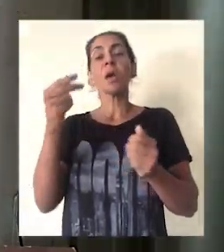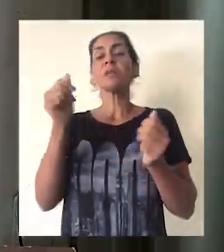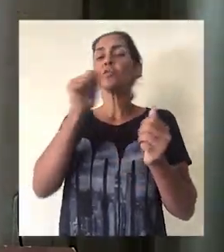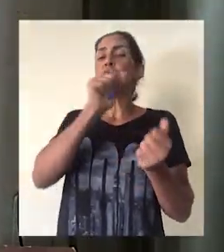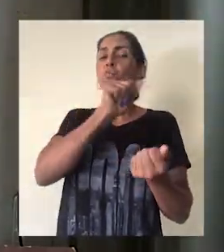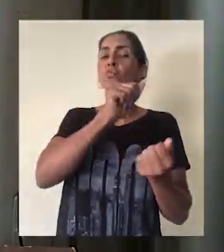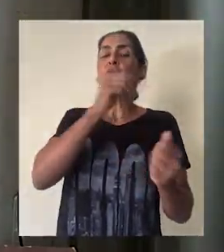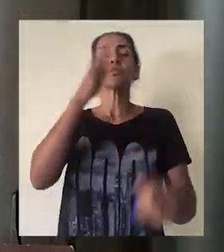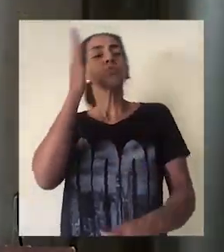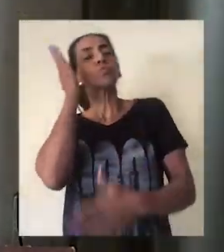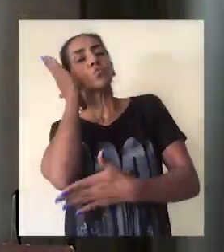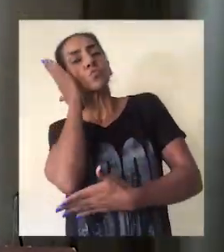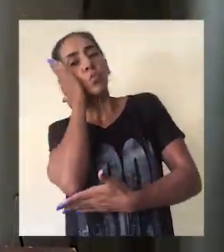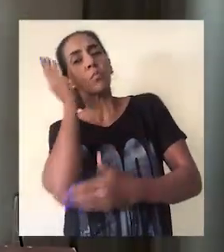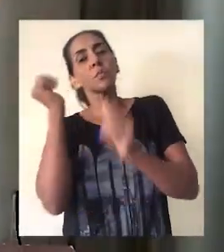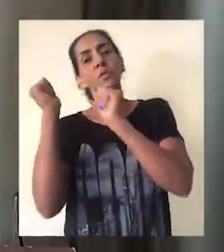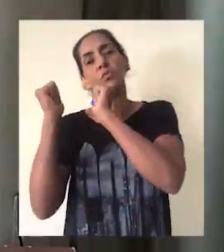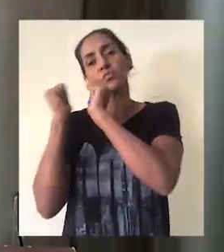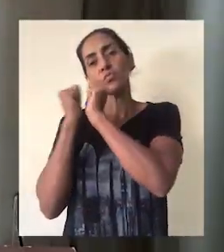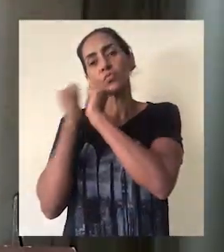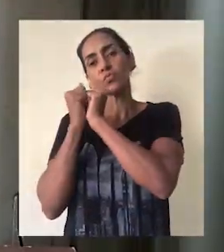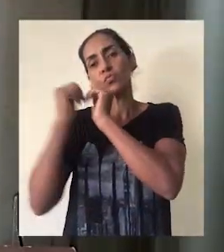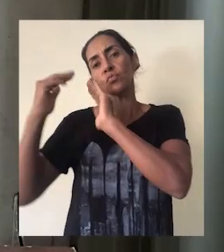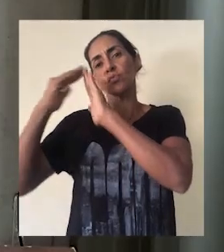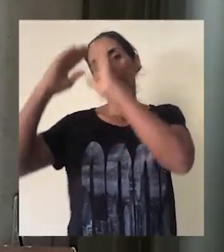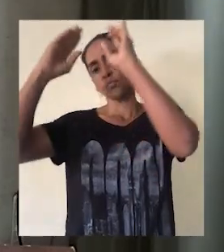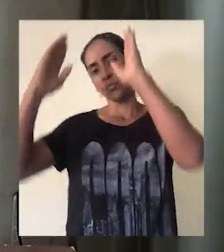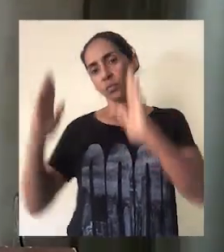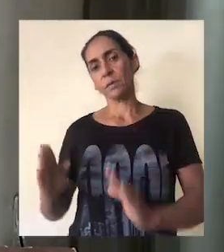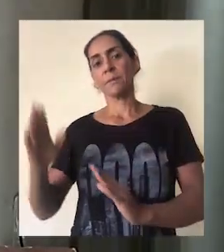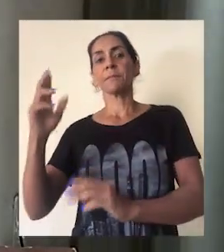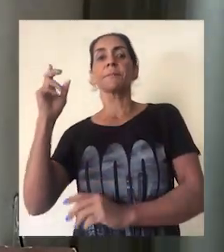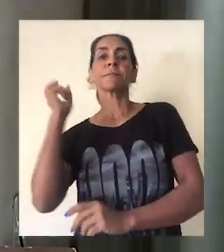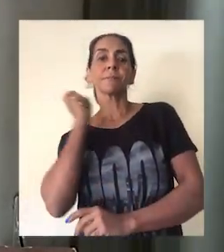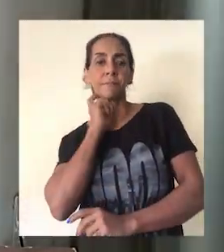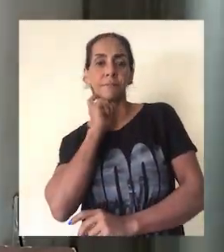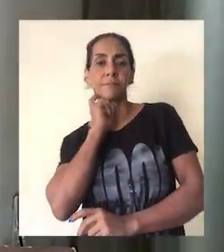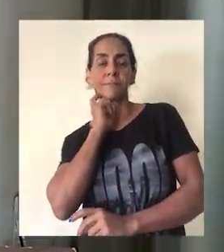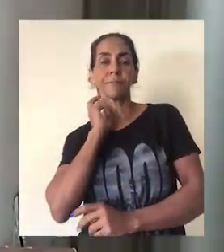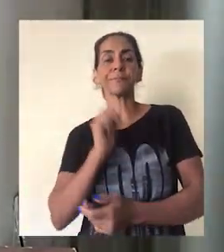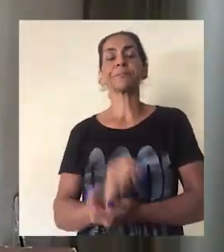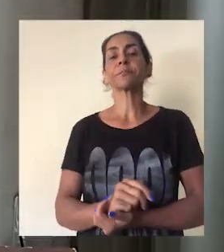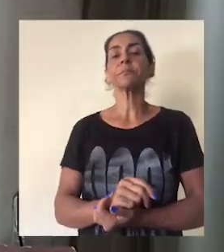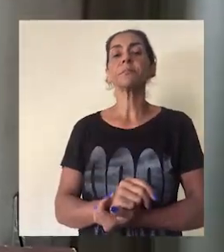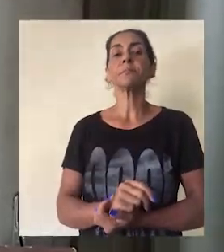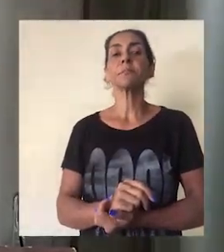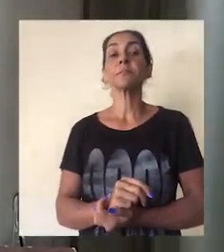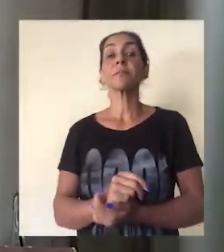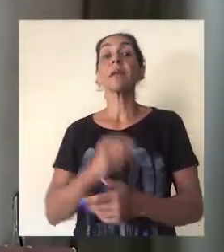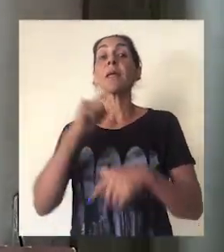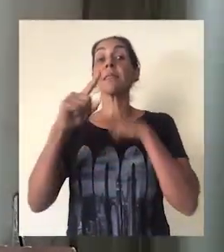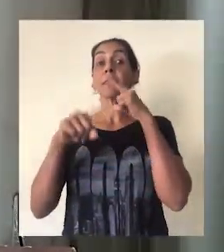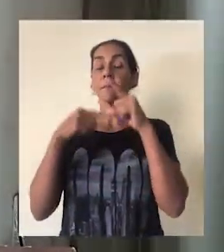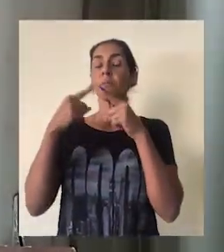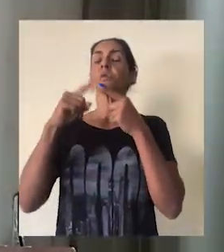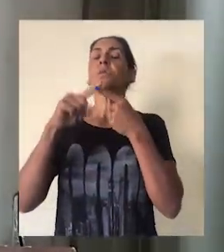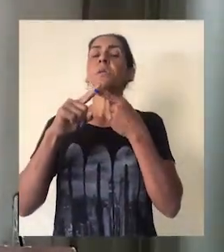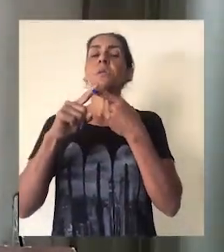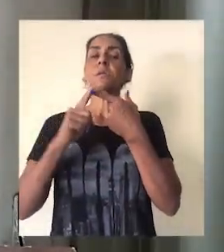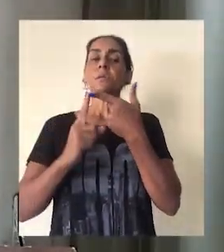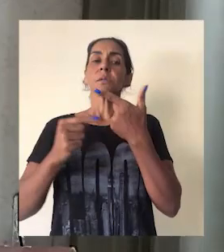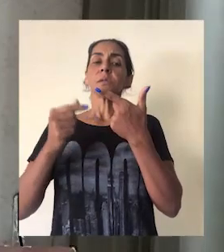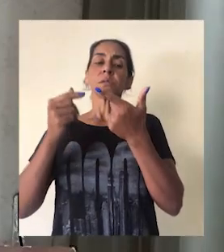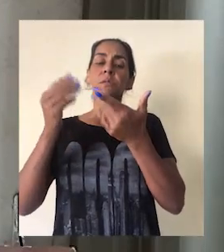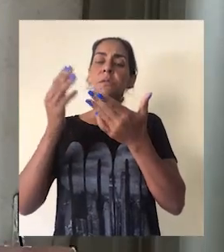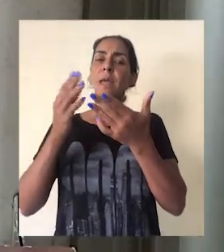a Darkseid colocou na edição. Depois desse capítulo extra, vem um material extra também,